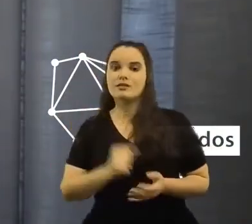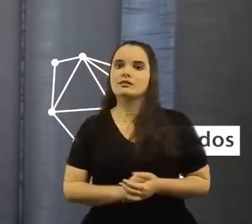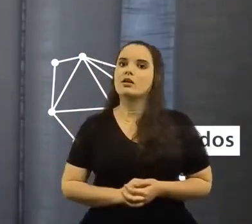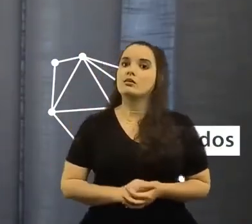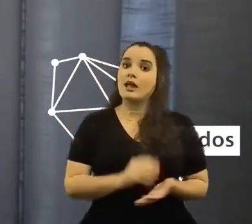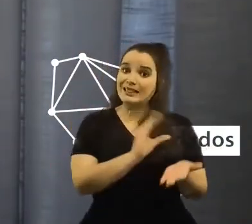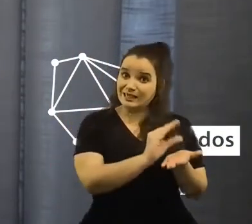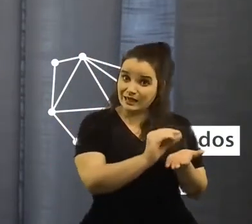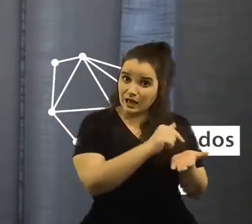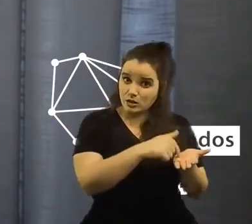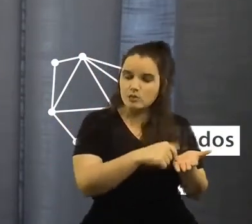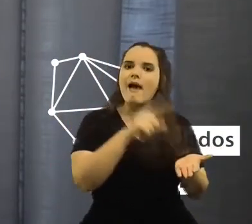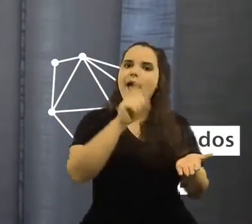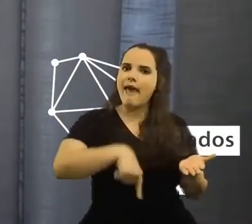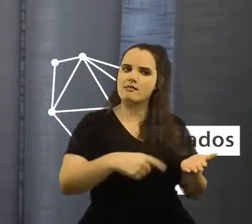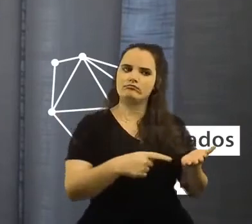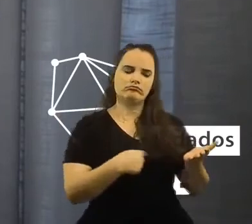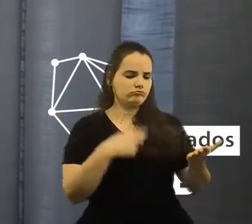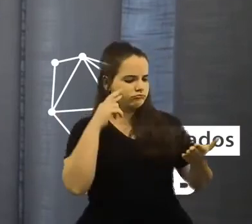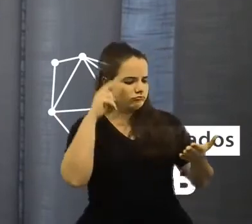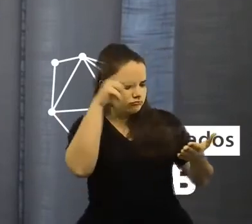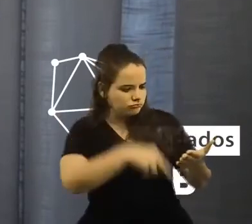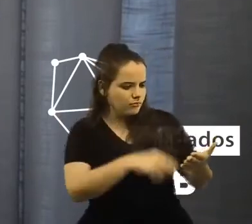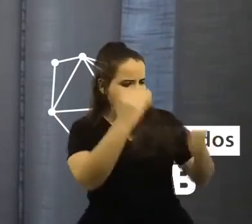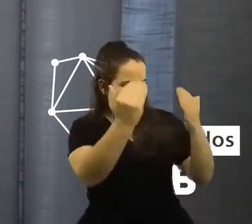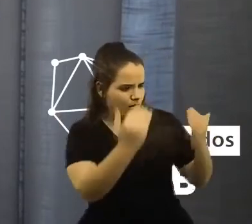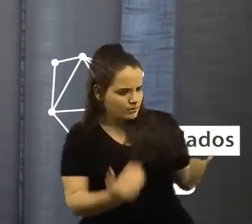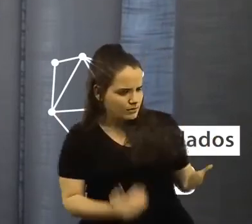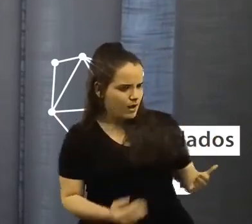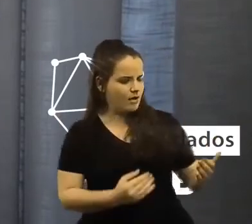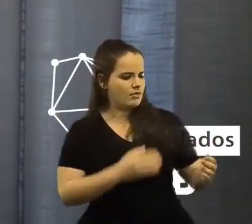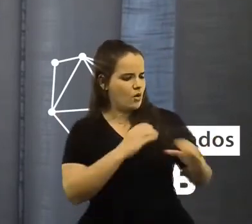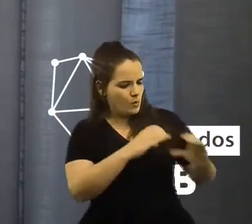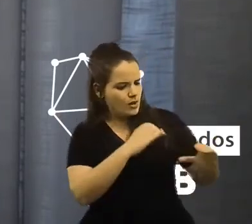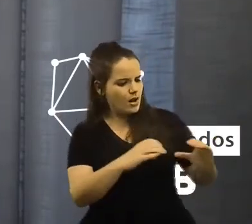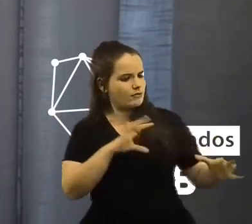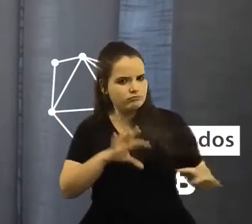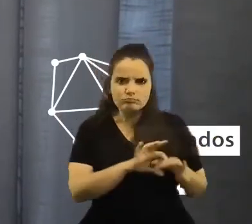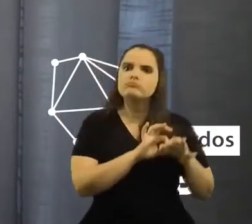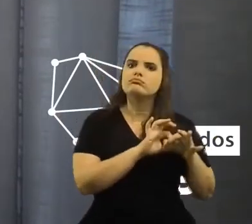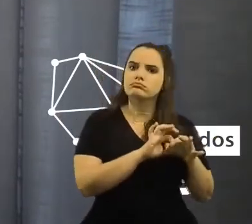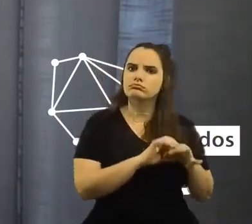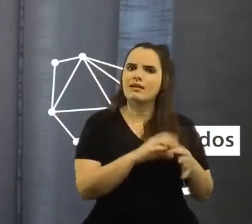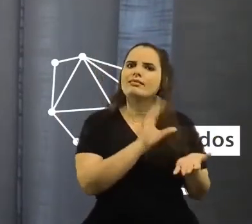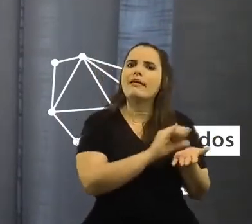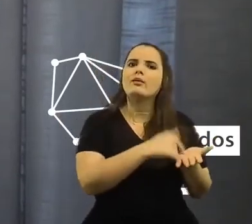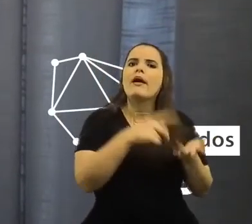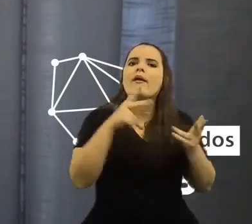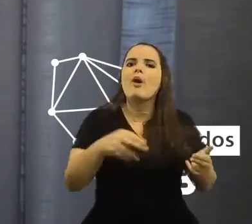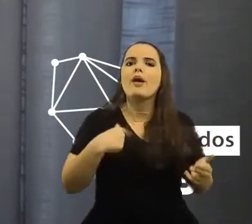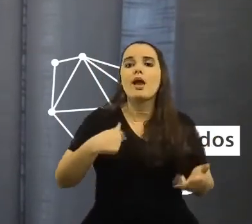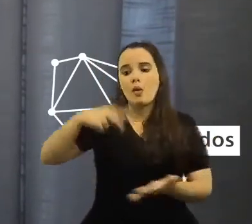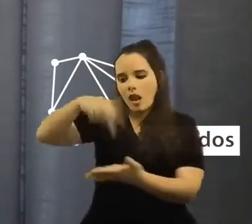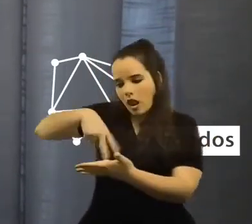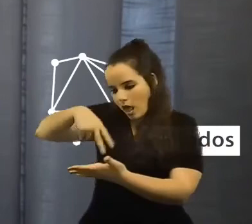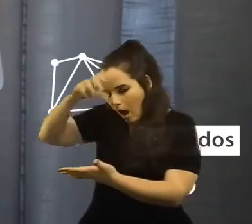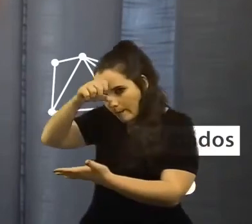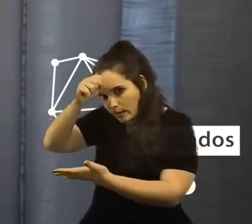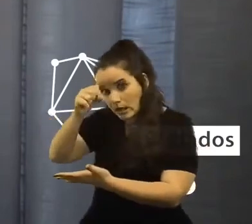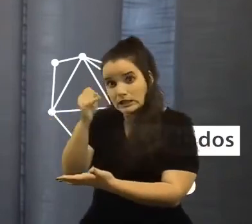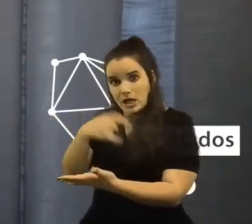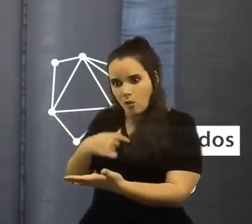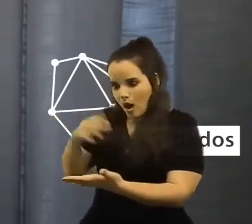trabalhar, analisar e se comunicar com dados. Ver dados é igual aprender a ler. Uma vez que você aprende, é um mundo novo